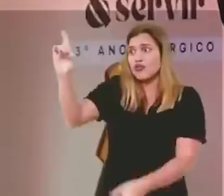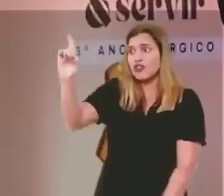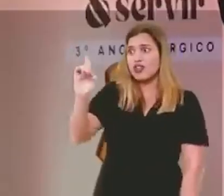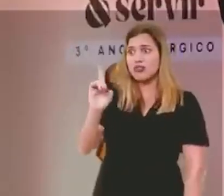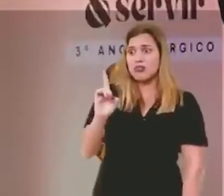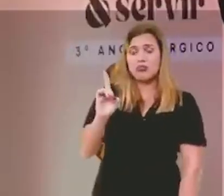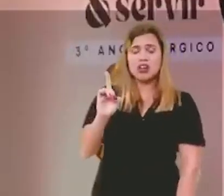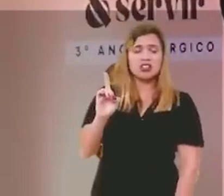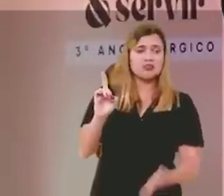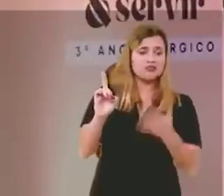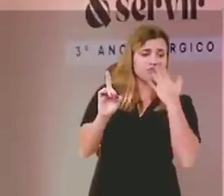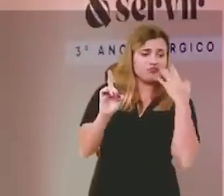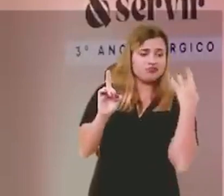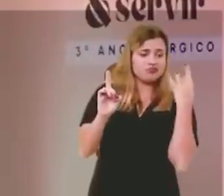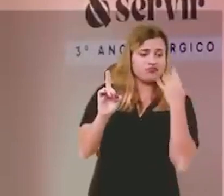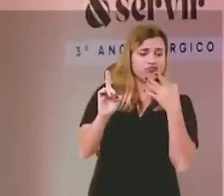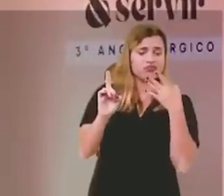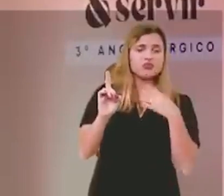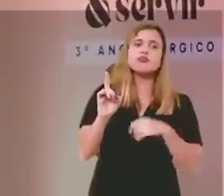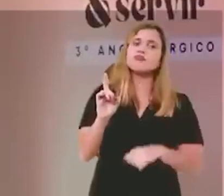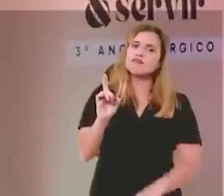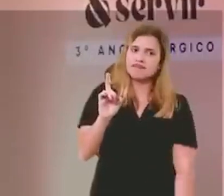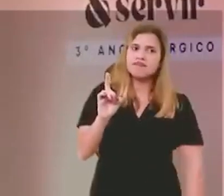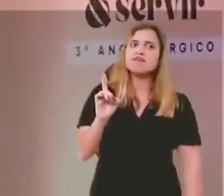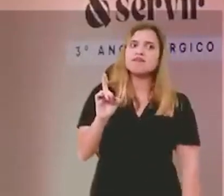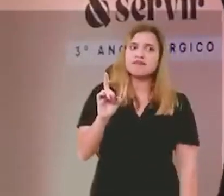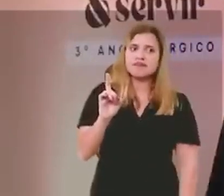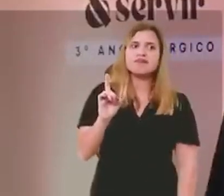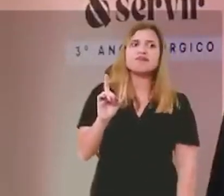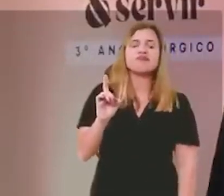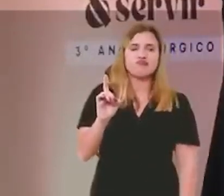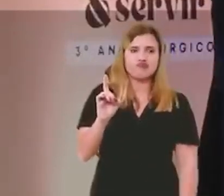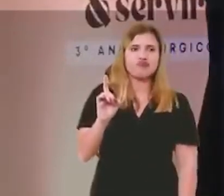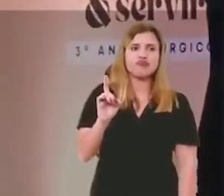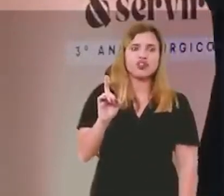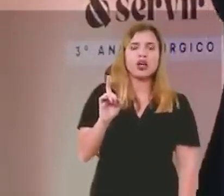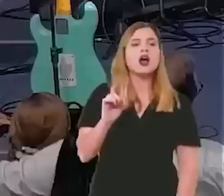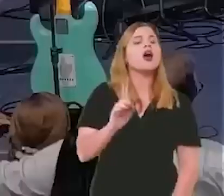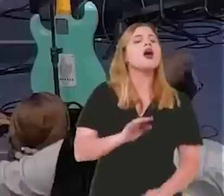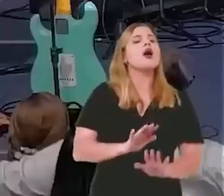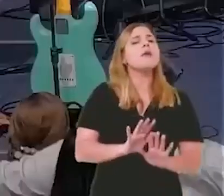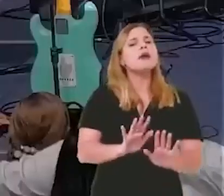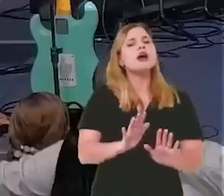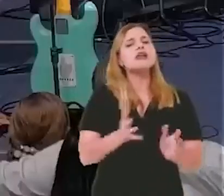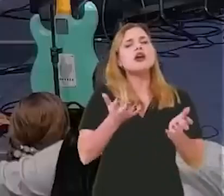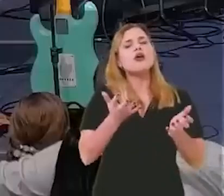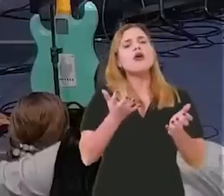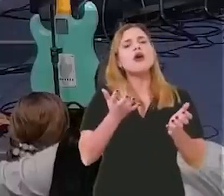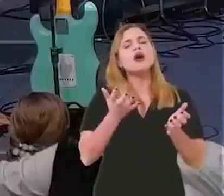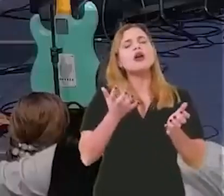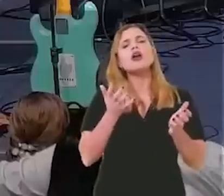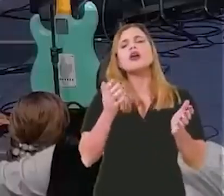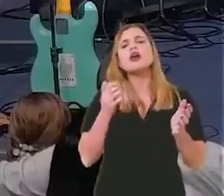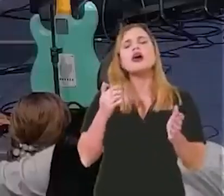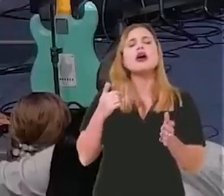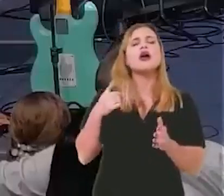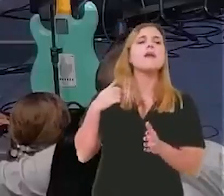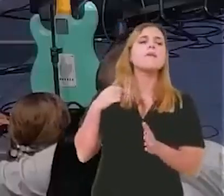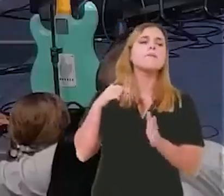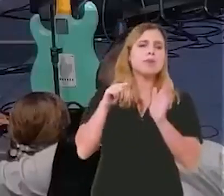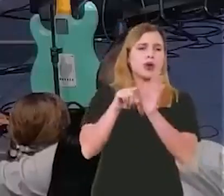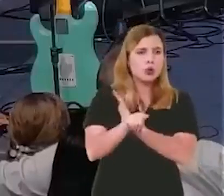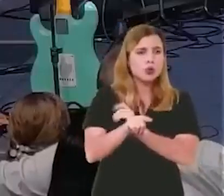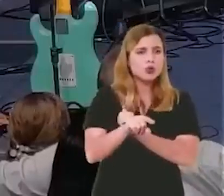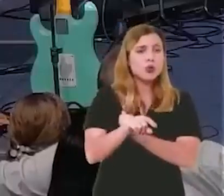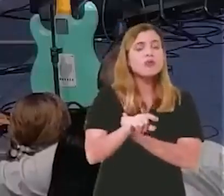receberam. Notinha de rodapé, notinha de rodapé. Me respondam, por favor, aí. Quantas vezes aparece a palavra